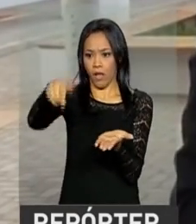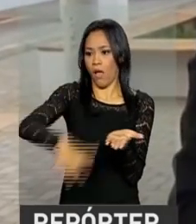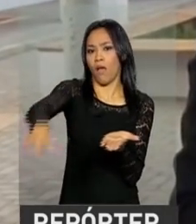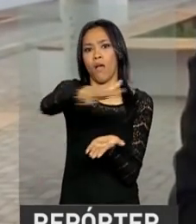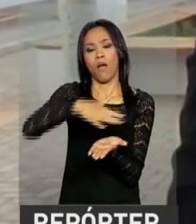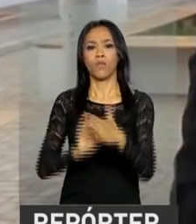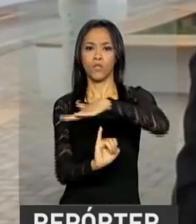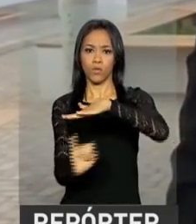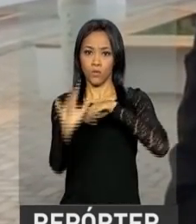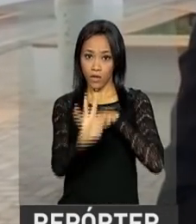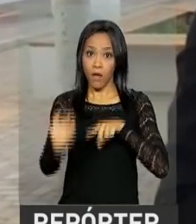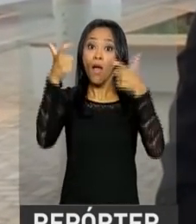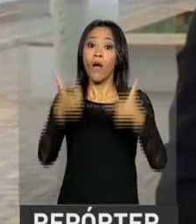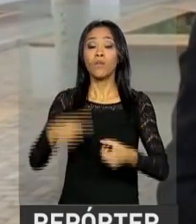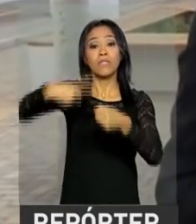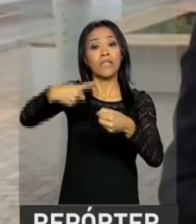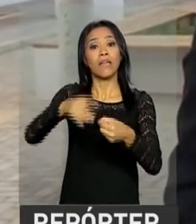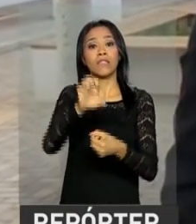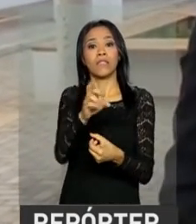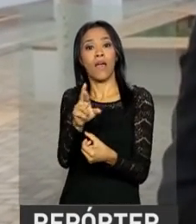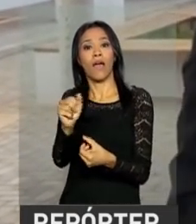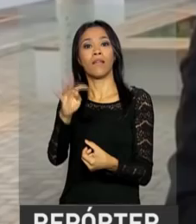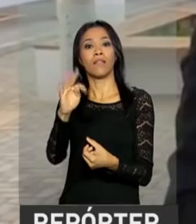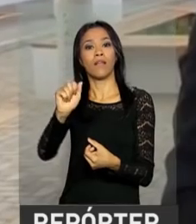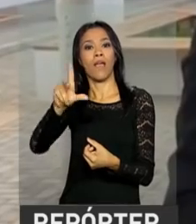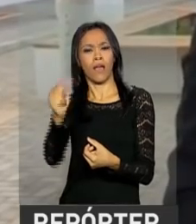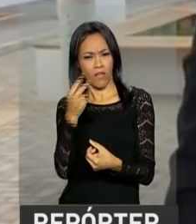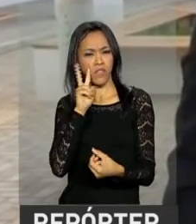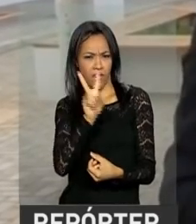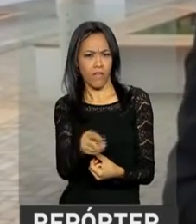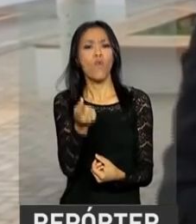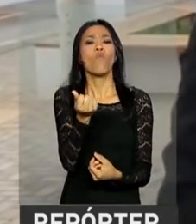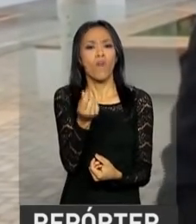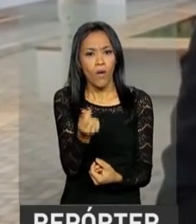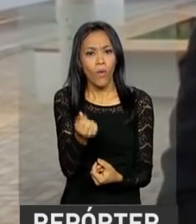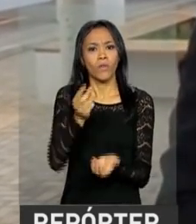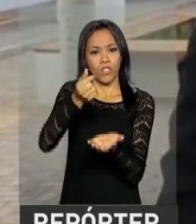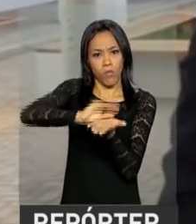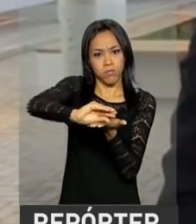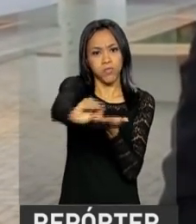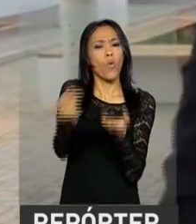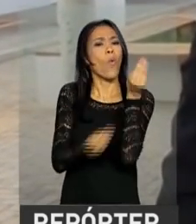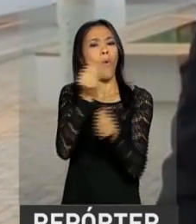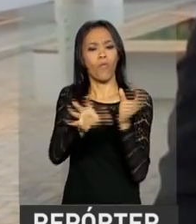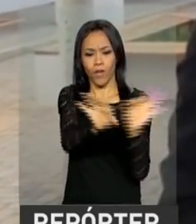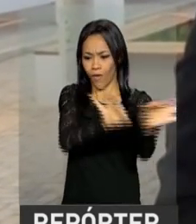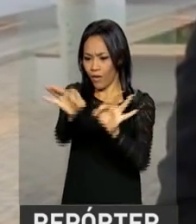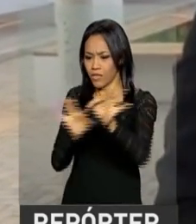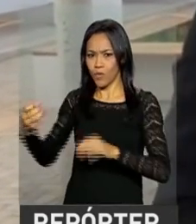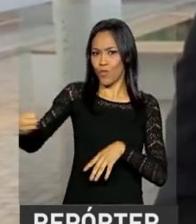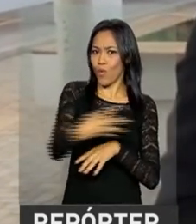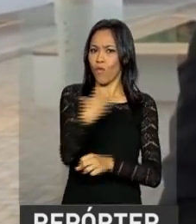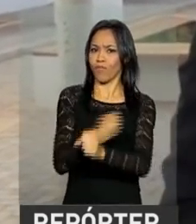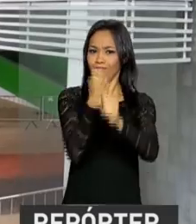Sertão Pernambucano, em Serra Talhada. Você vai ver agora qual o valor dessa verba e como ficou o novo campus na reportagem